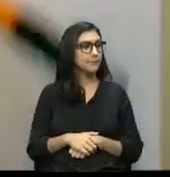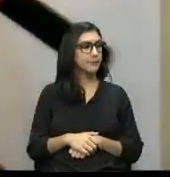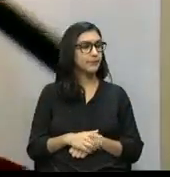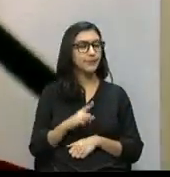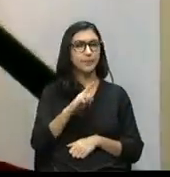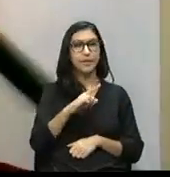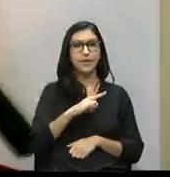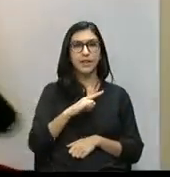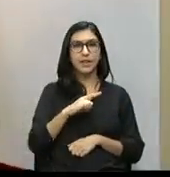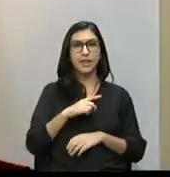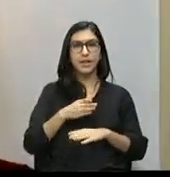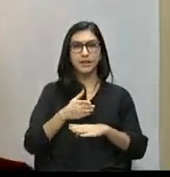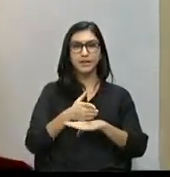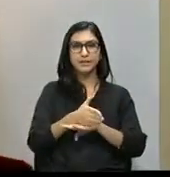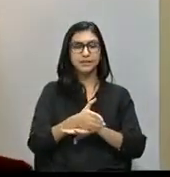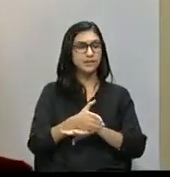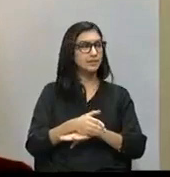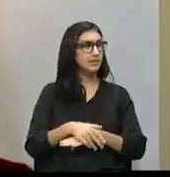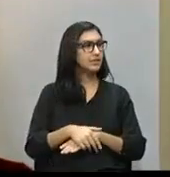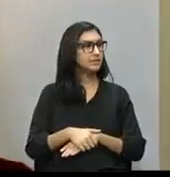ela tem a entrada